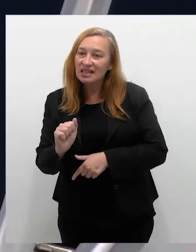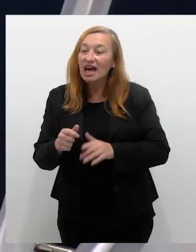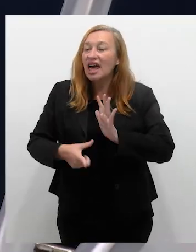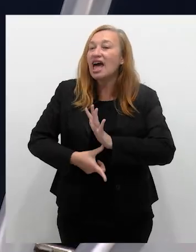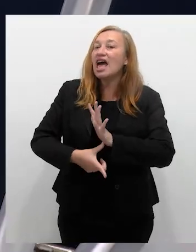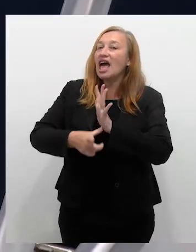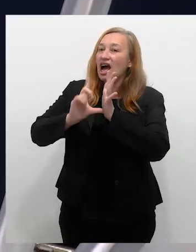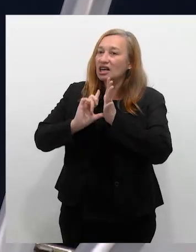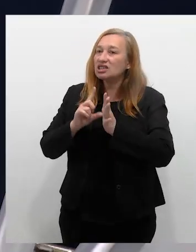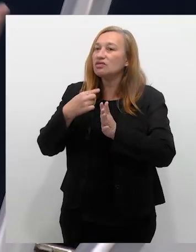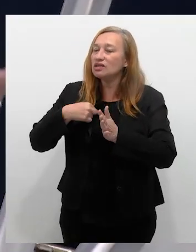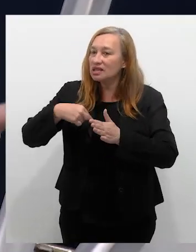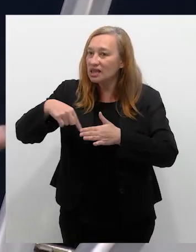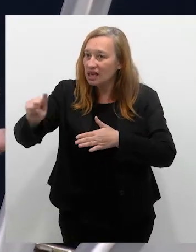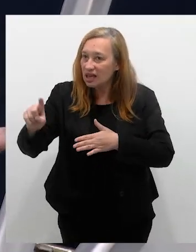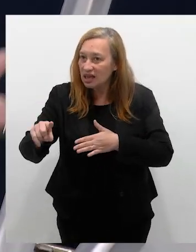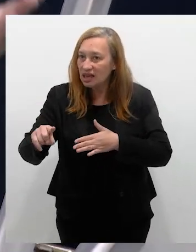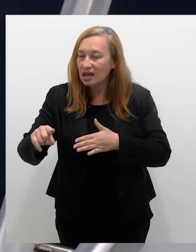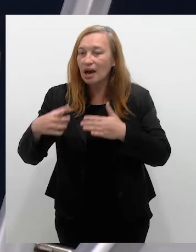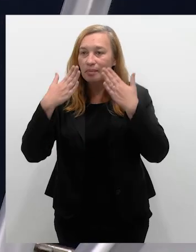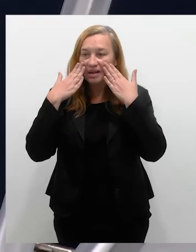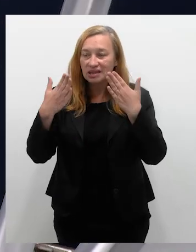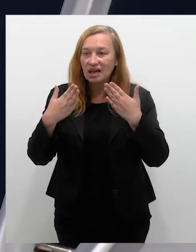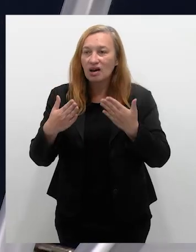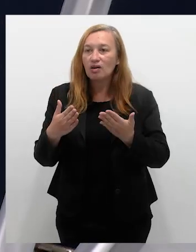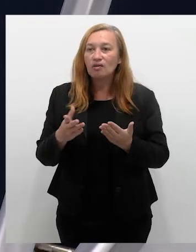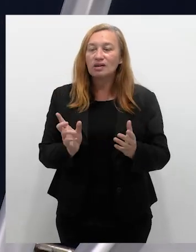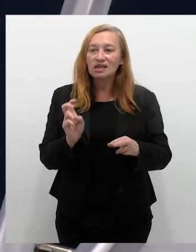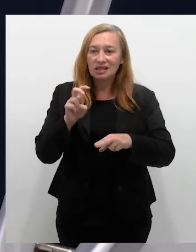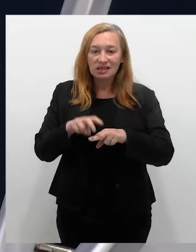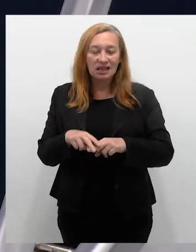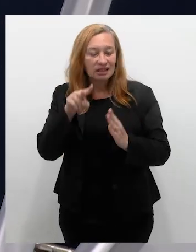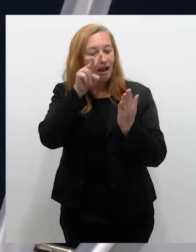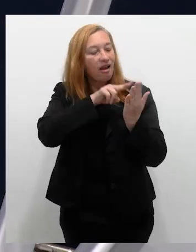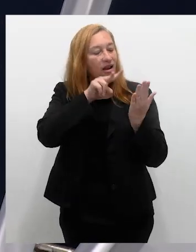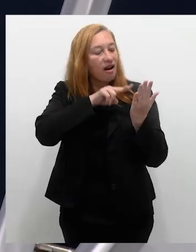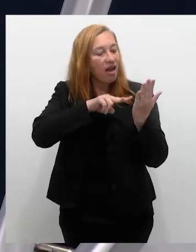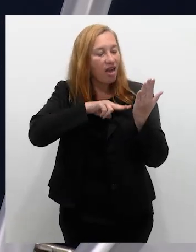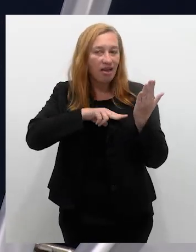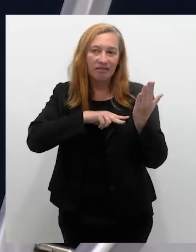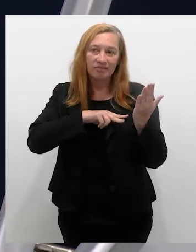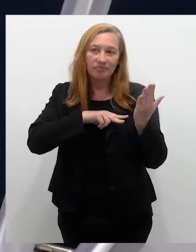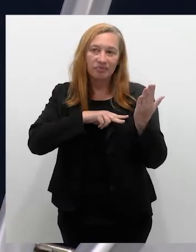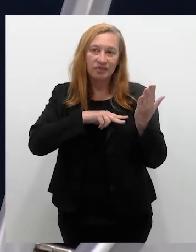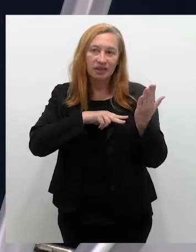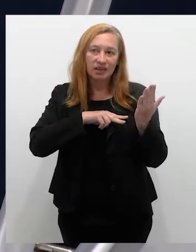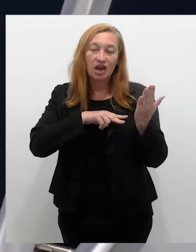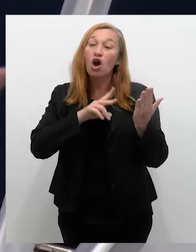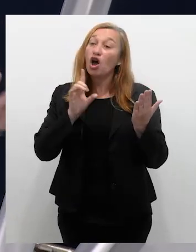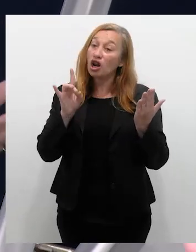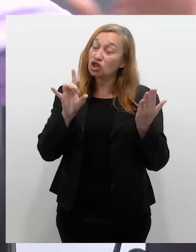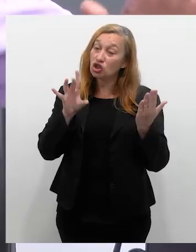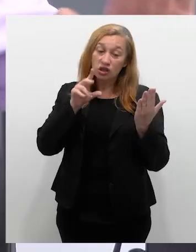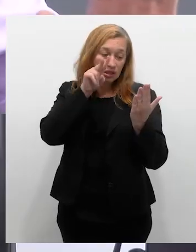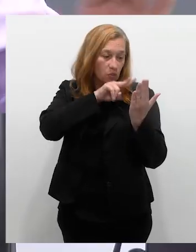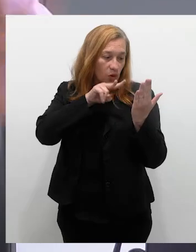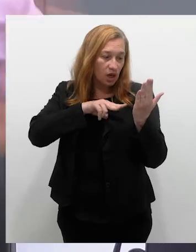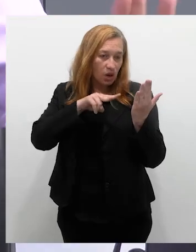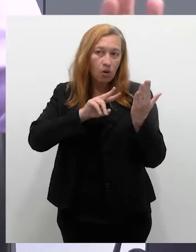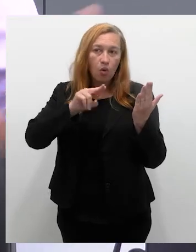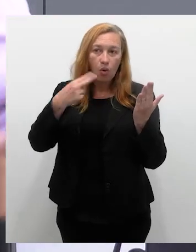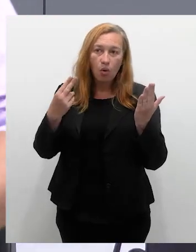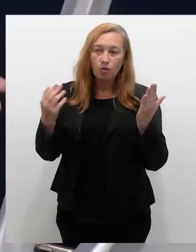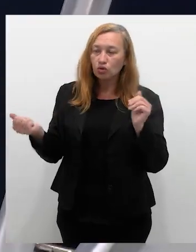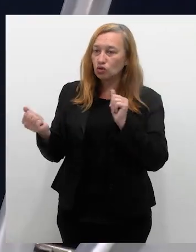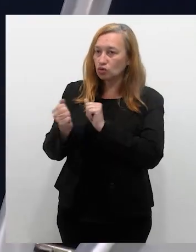mesa é antes de você ir para o estúdio, você senta numa mesa e lê o texto. Isso aí. Né? Ou você lê Só sozinho, Só ler.